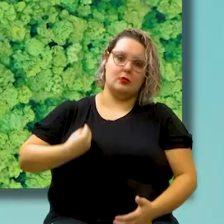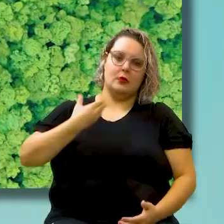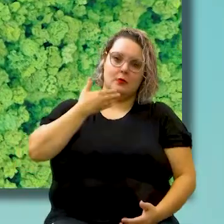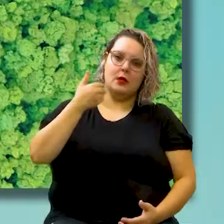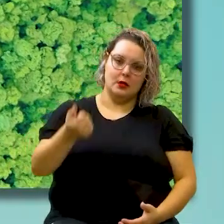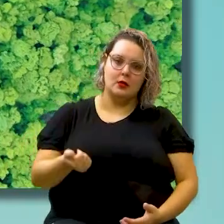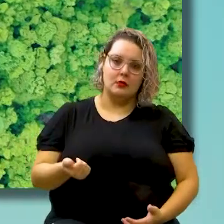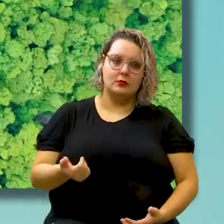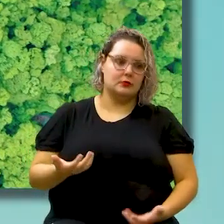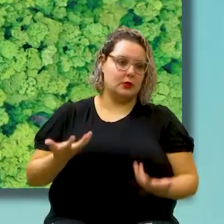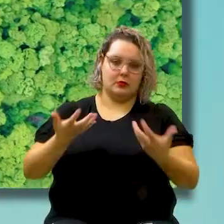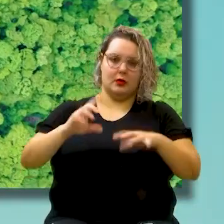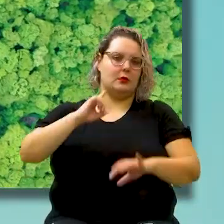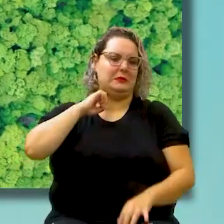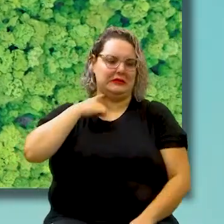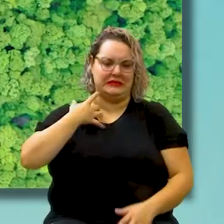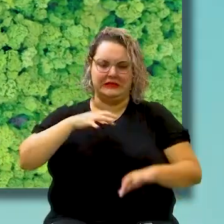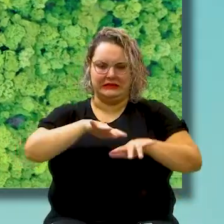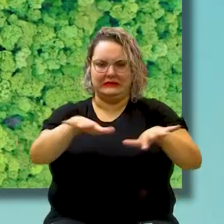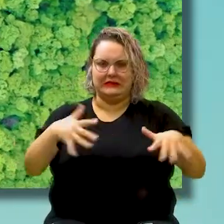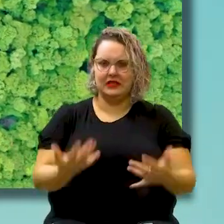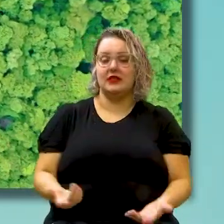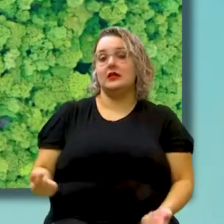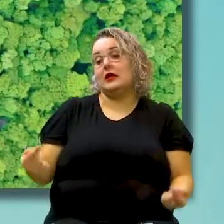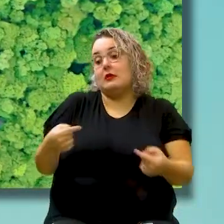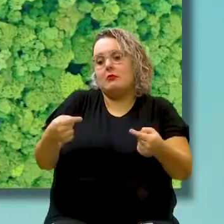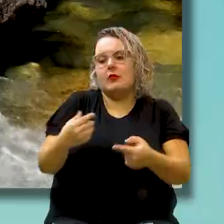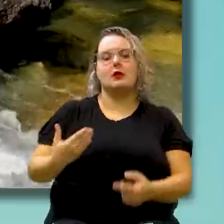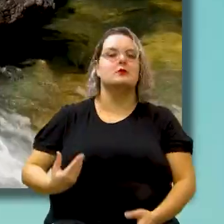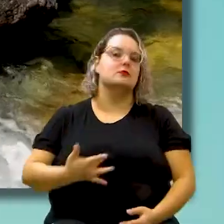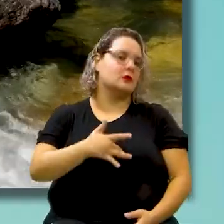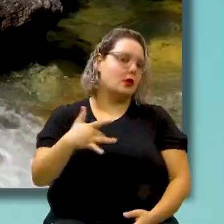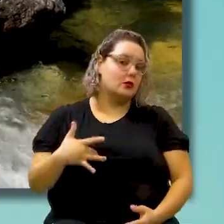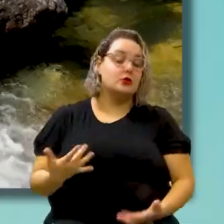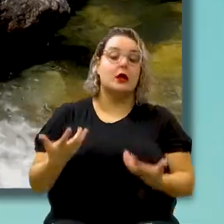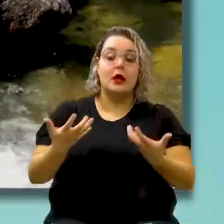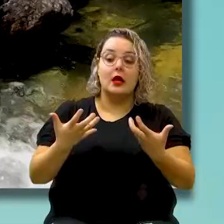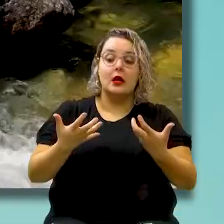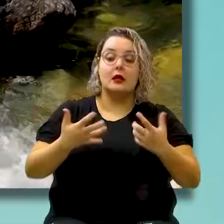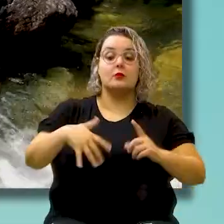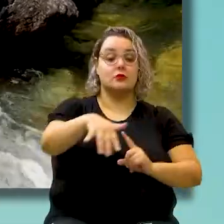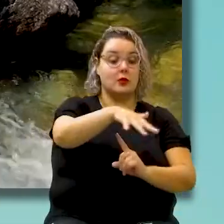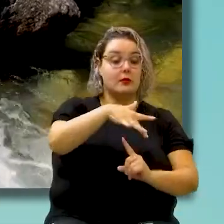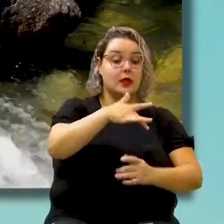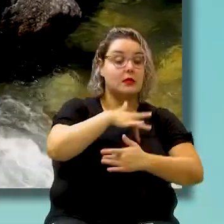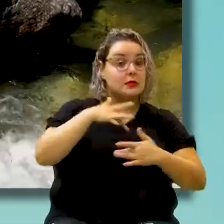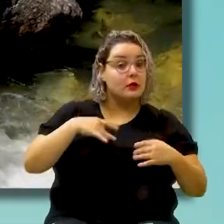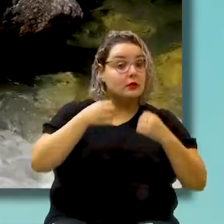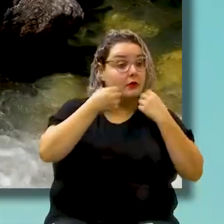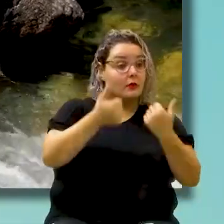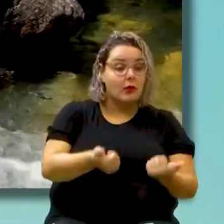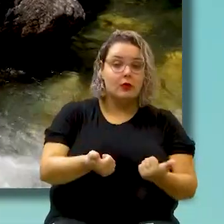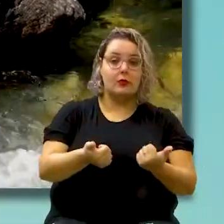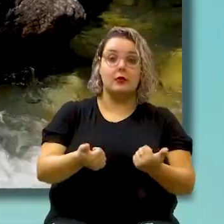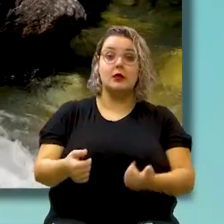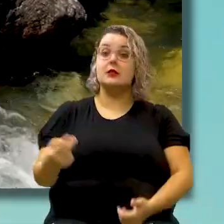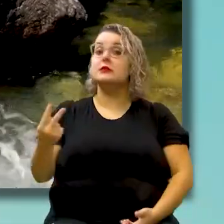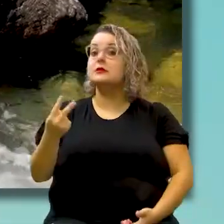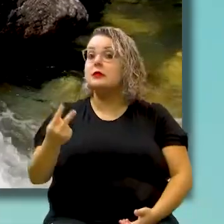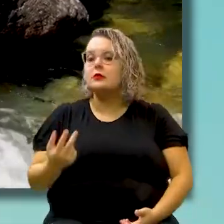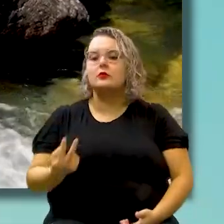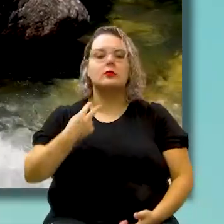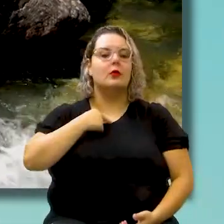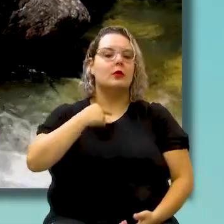viva melhor, a gente não quer poluição, nem impacto ambiental, nem menos saúde, a gente quer um ambiente saudável. Segundo, porque não é